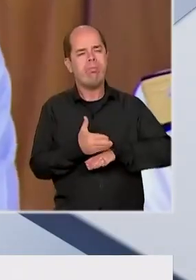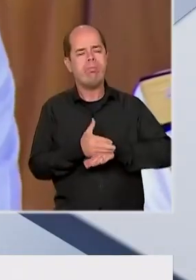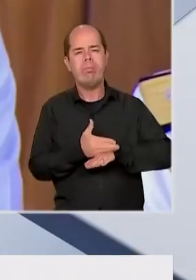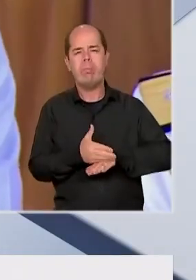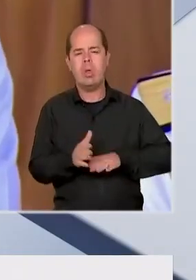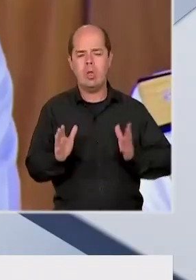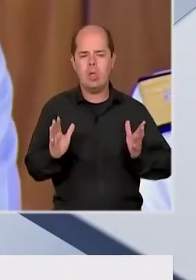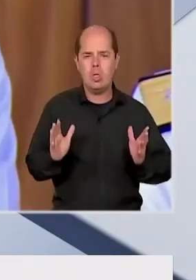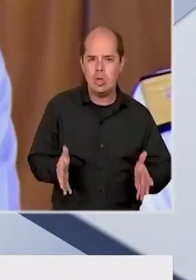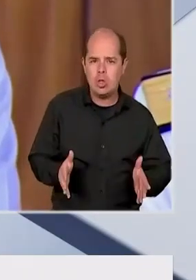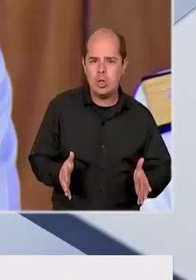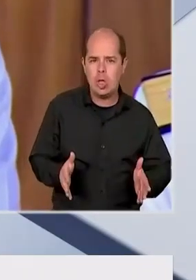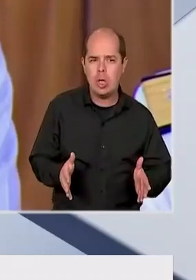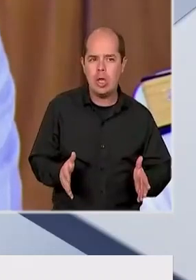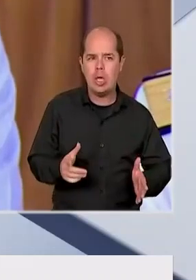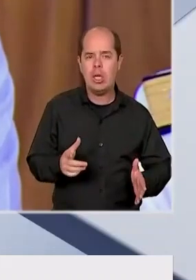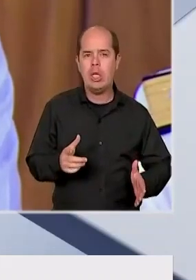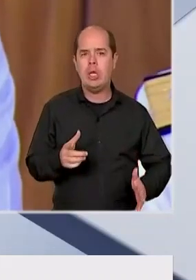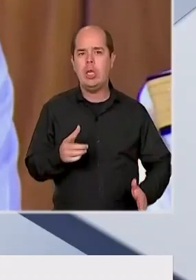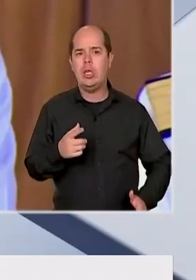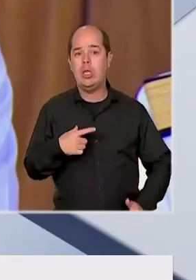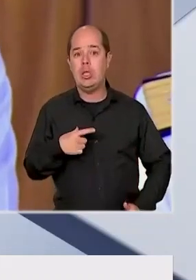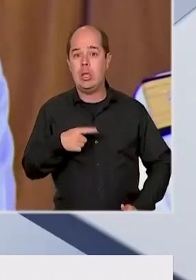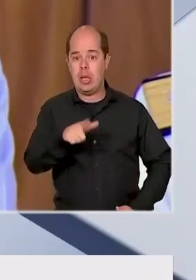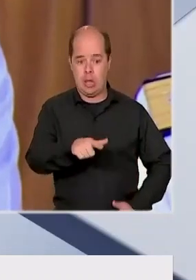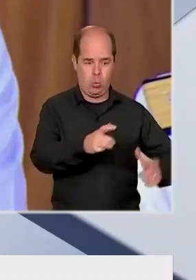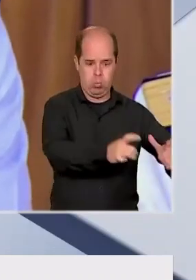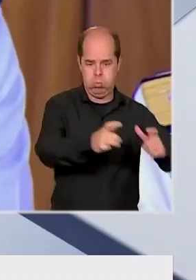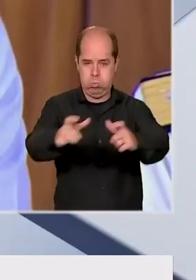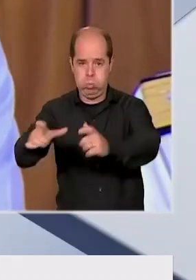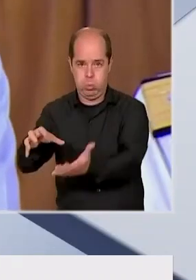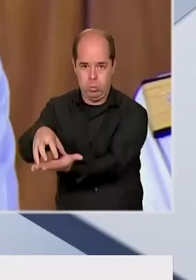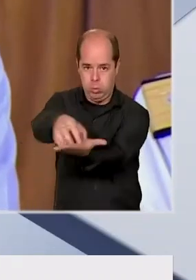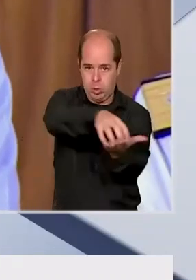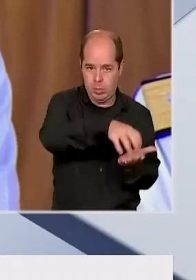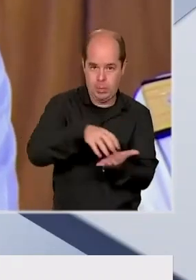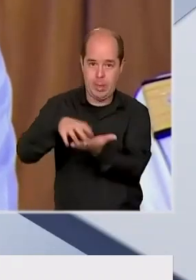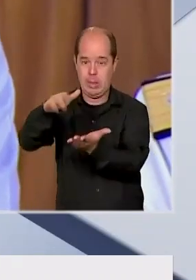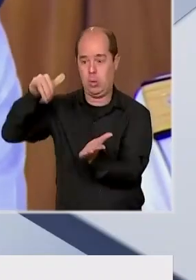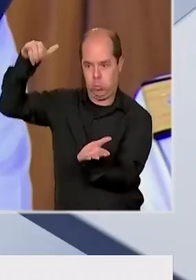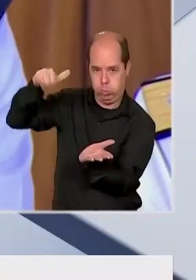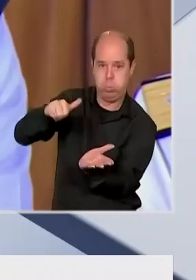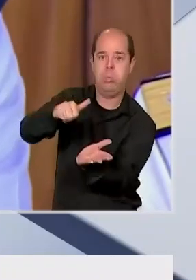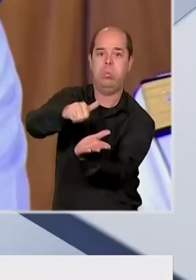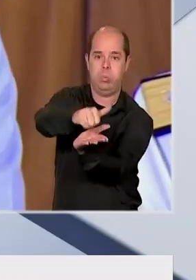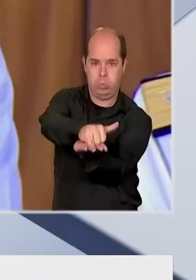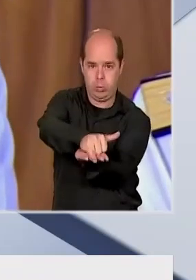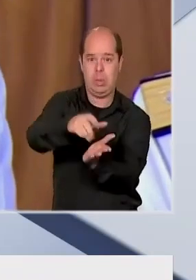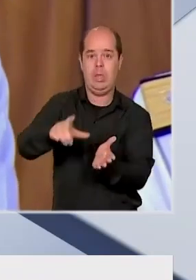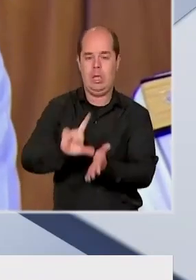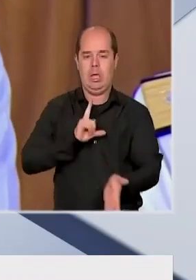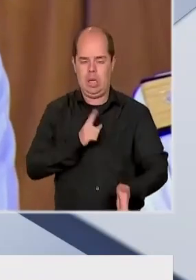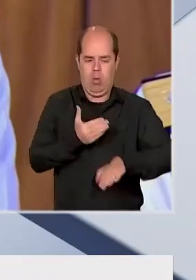país principalmente em portos e aeroportos que são administrados pelo governo federal e que terão a atuação das Forças Armadas